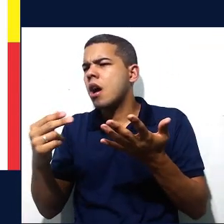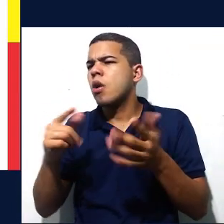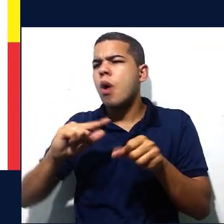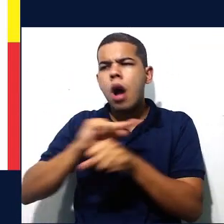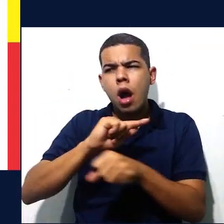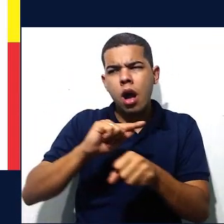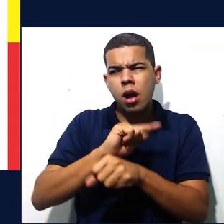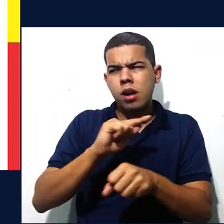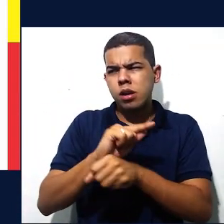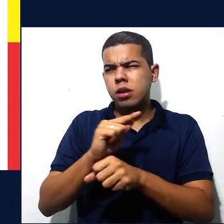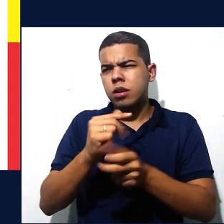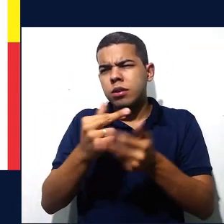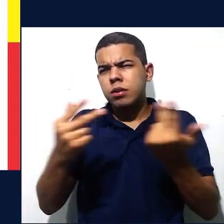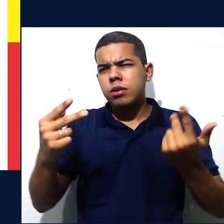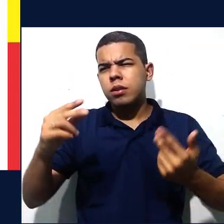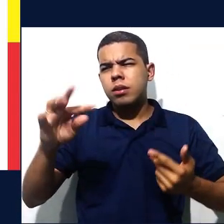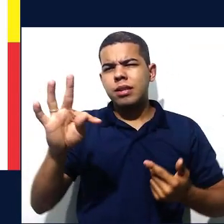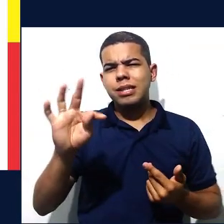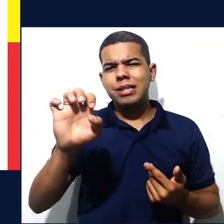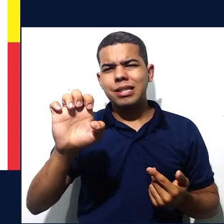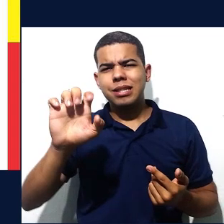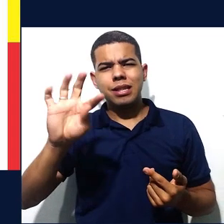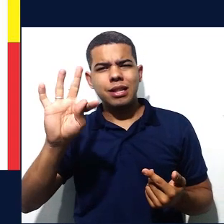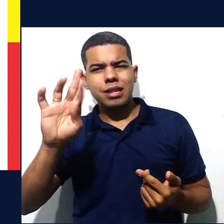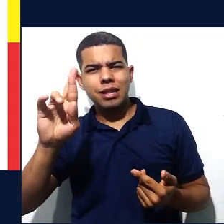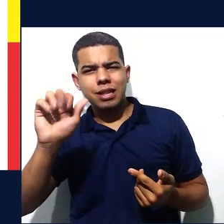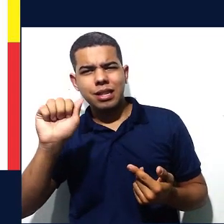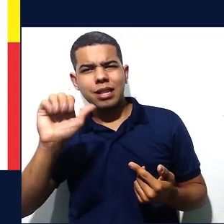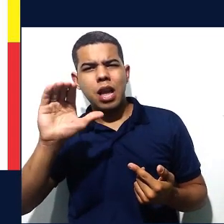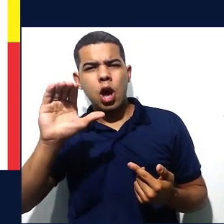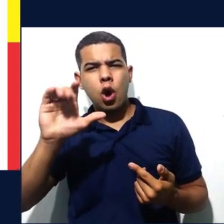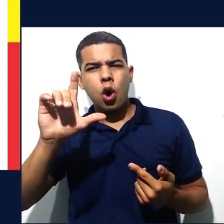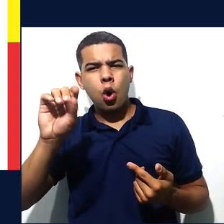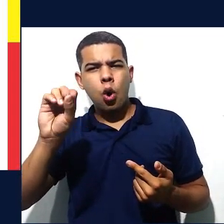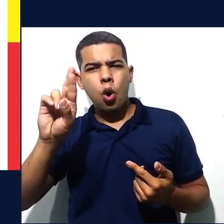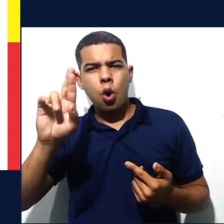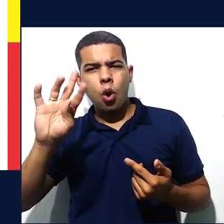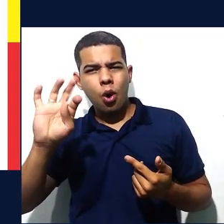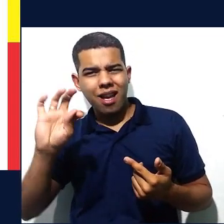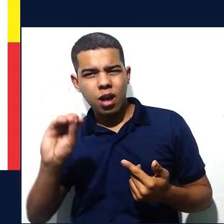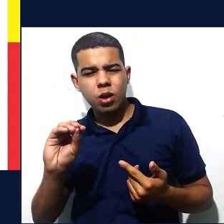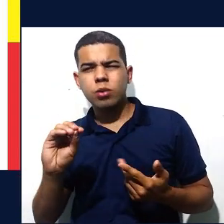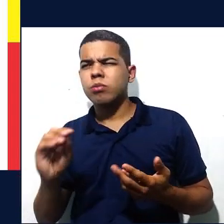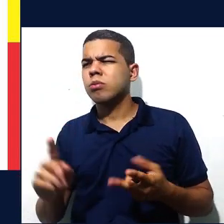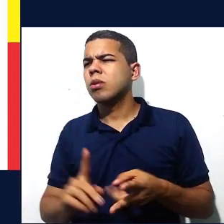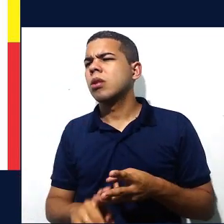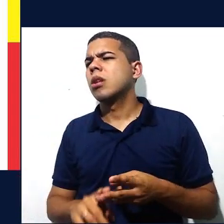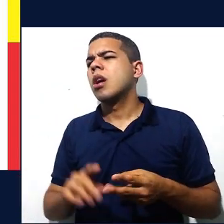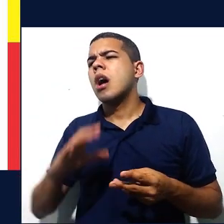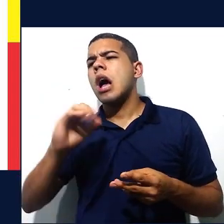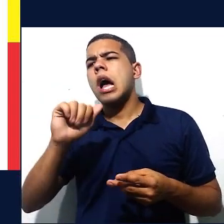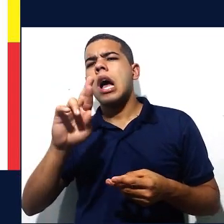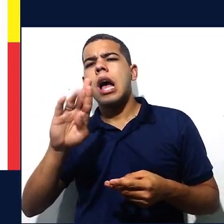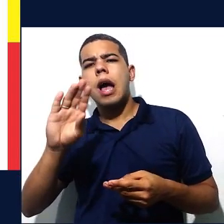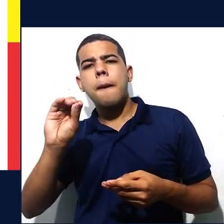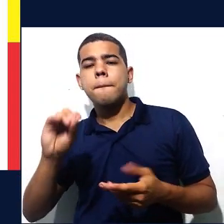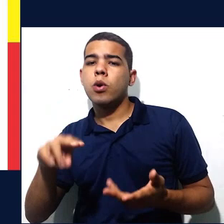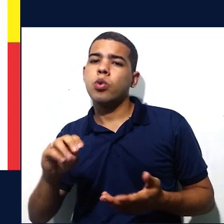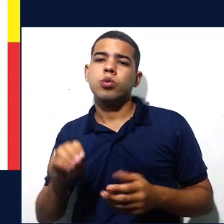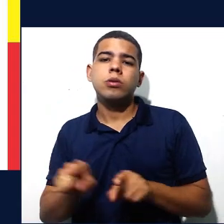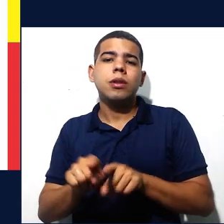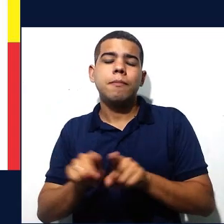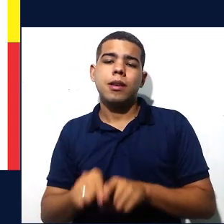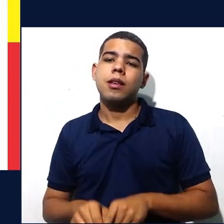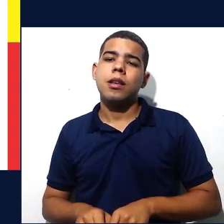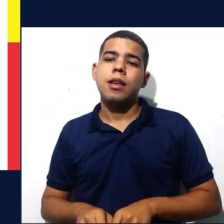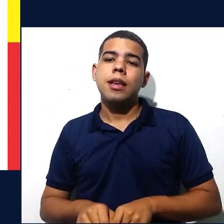o metilclorofórmico e em agosto, de início de novembro, onde tem a primavera